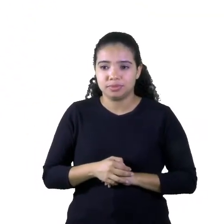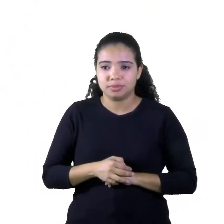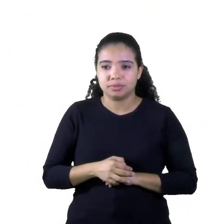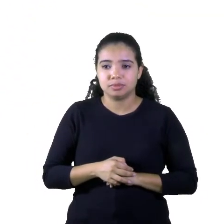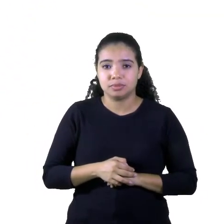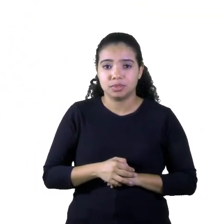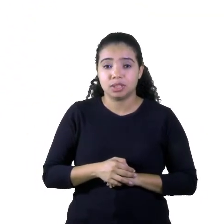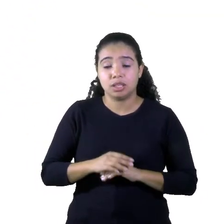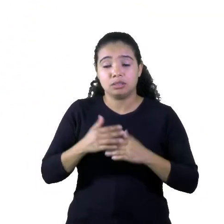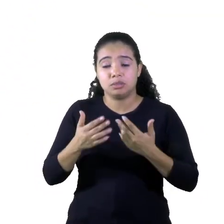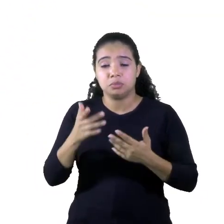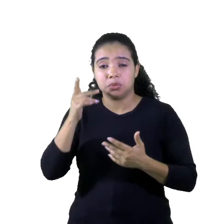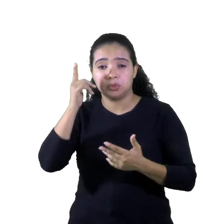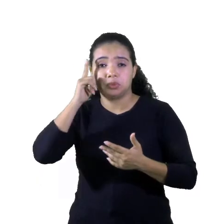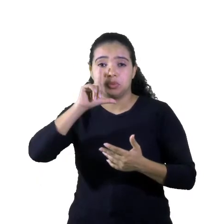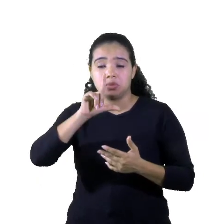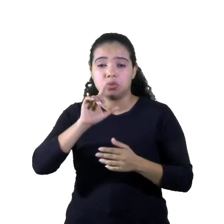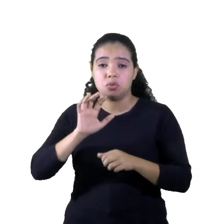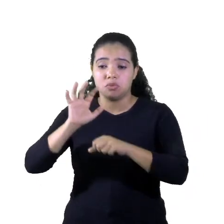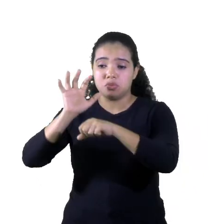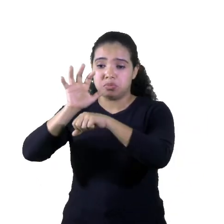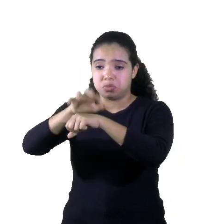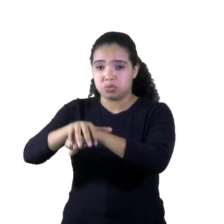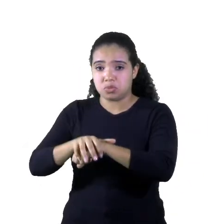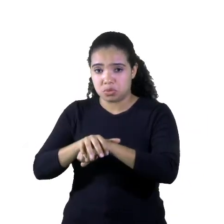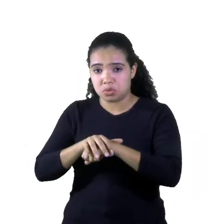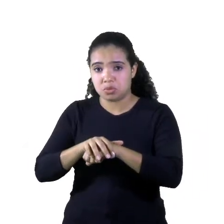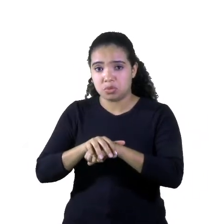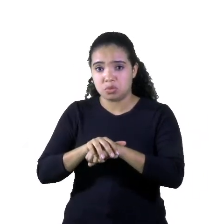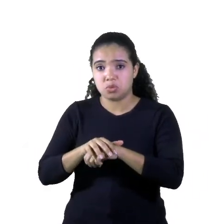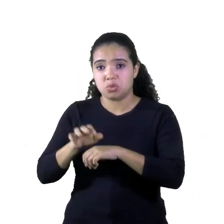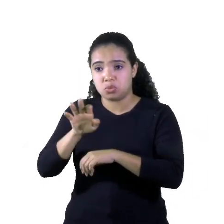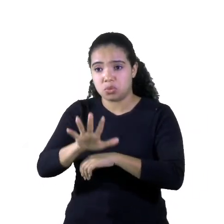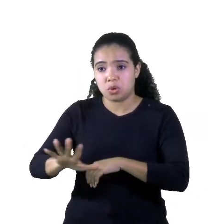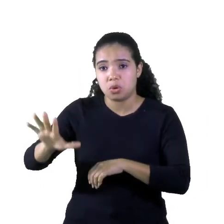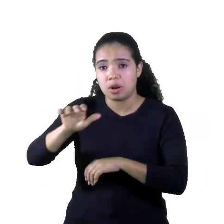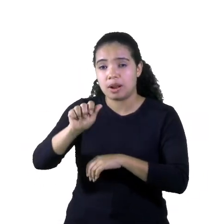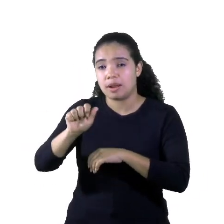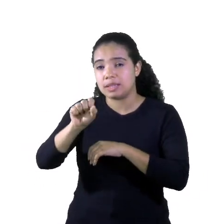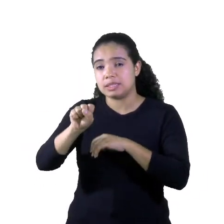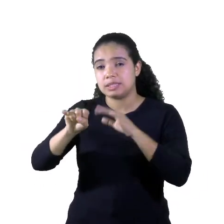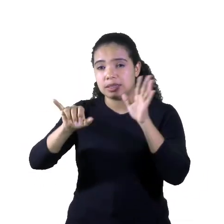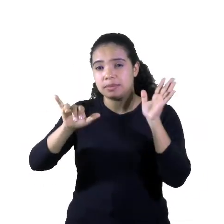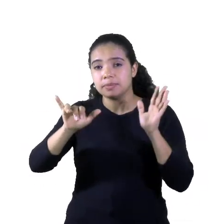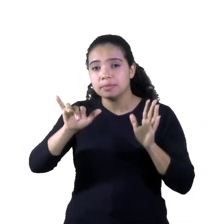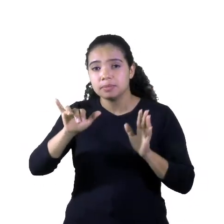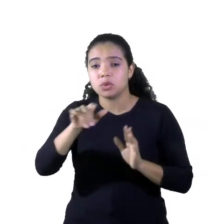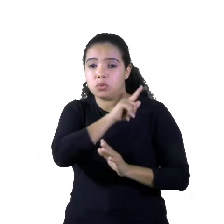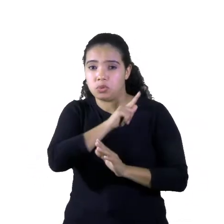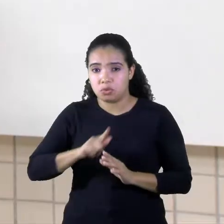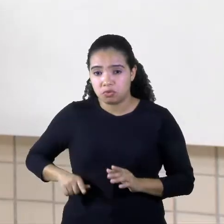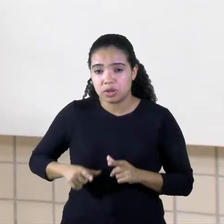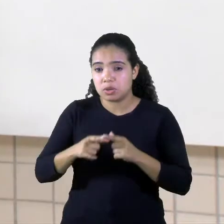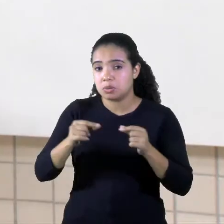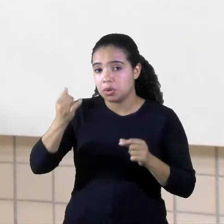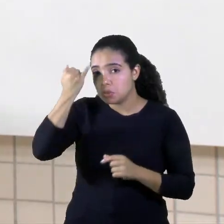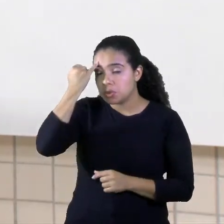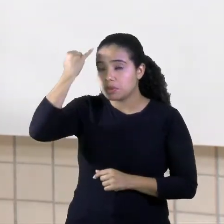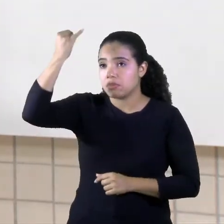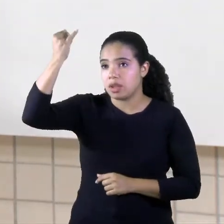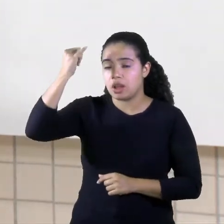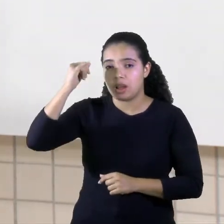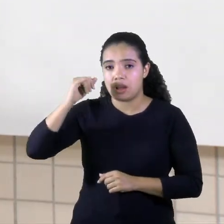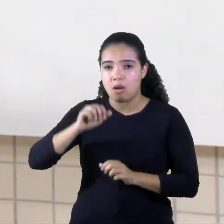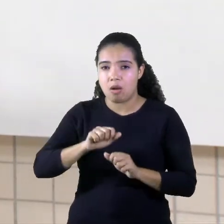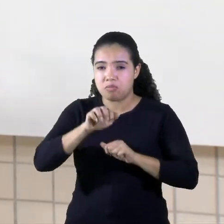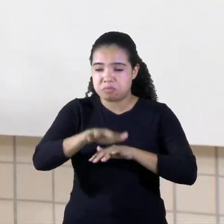Para conseguir ocupar o território do continente asiático, o governo japonês teve a ideia de realizar um